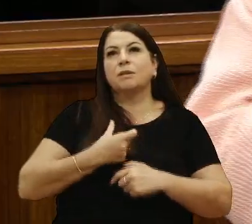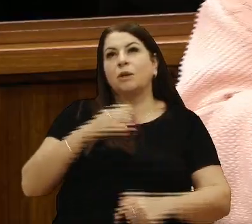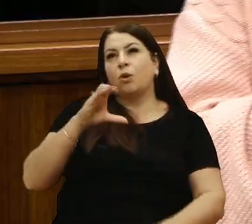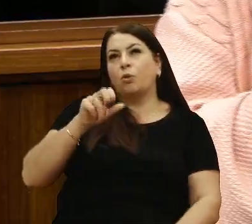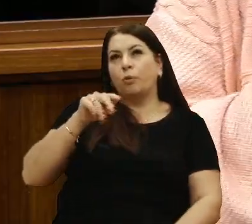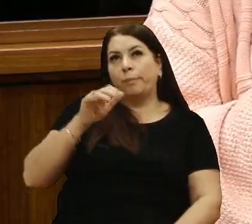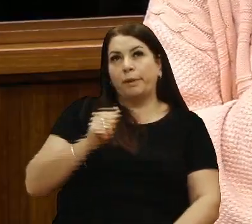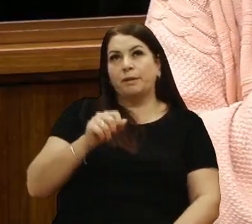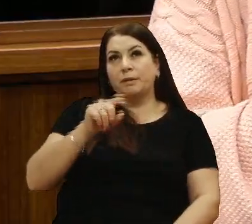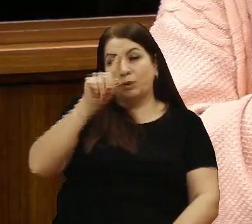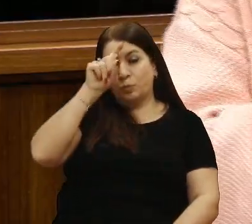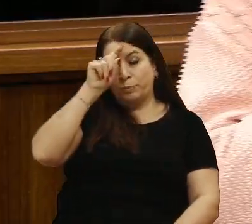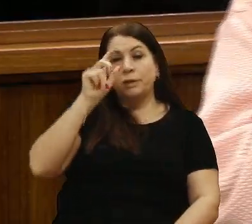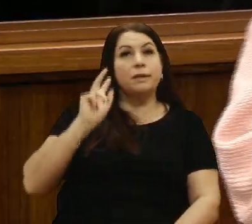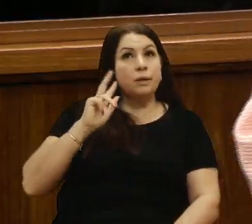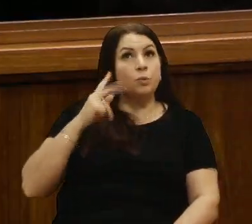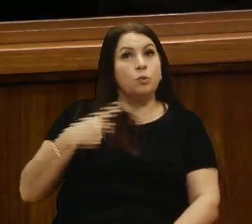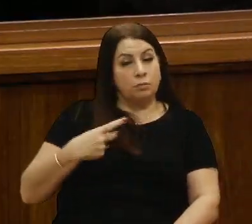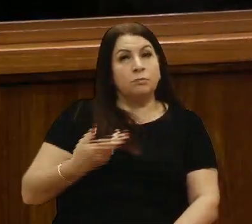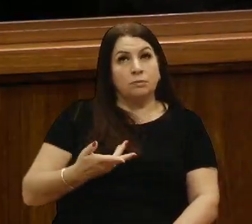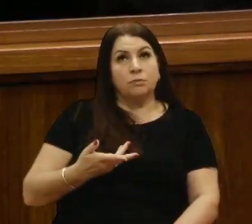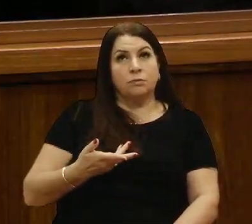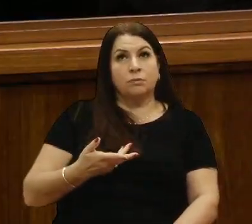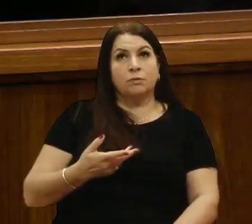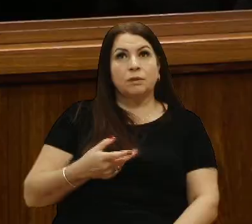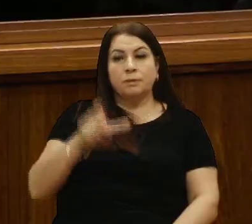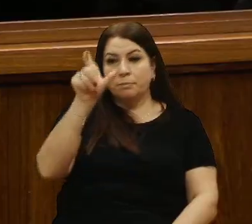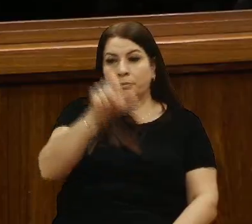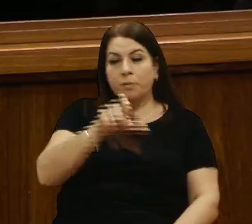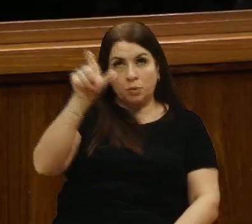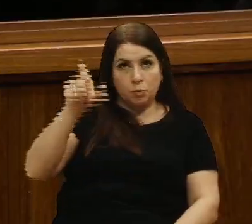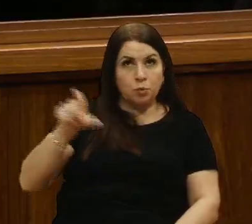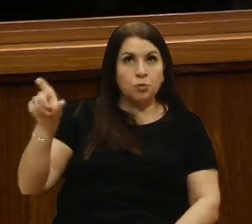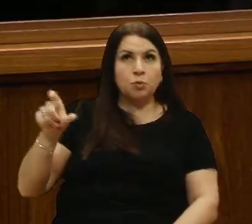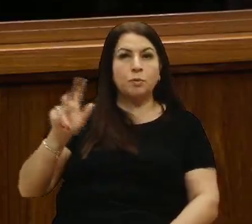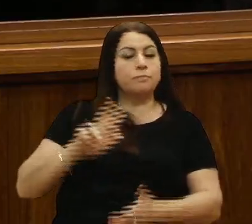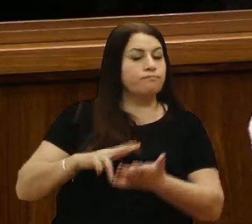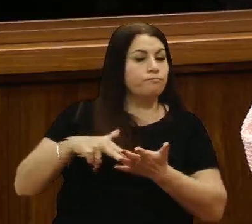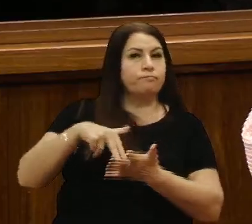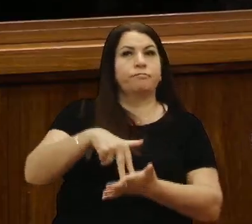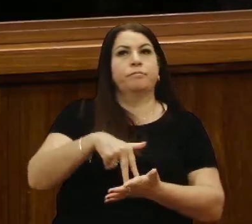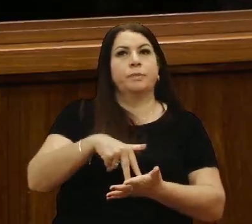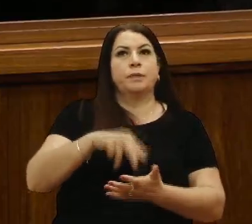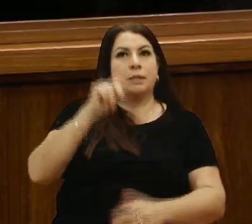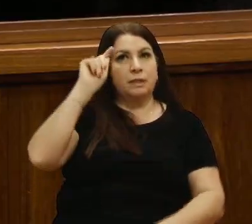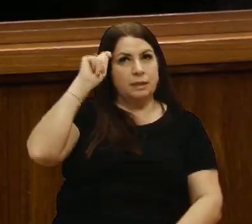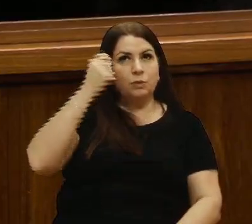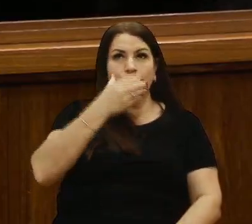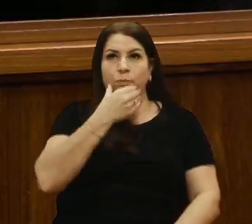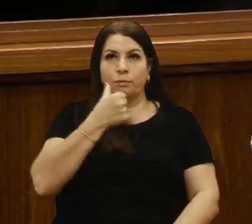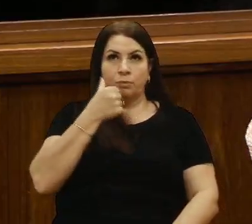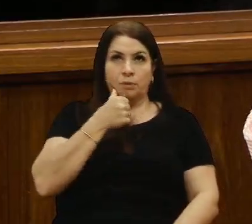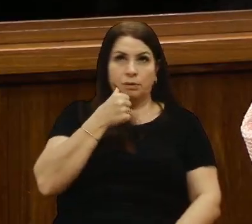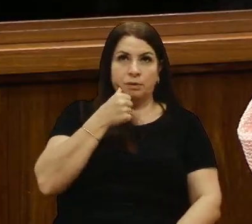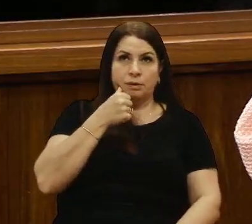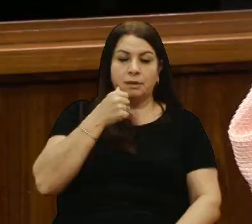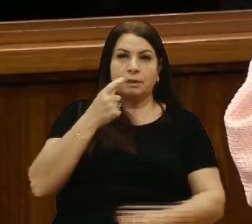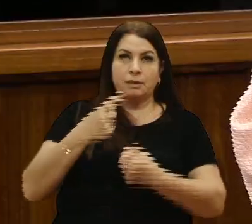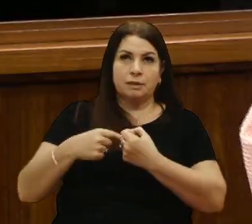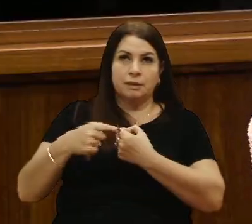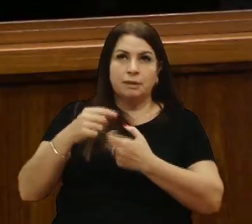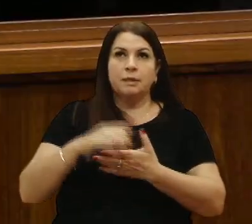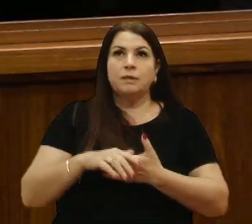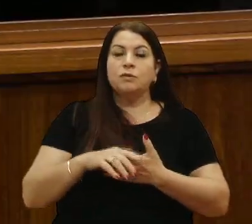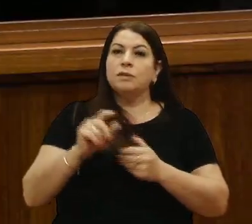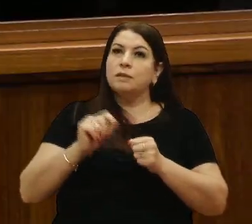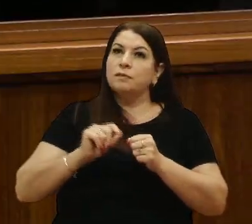Palmares, que é um reconhecimento às figuras protagonistas, negros e negras da nossa cidade,